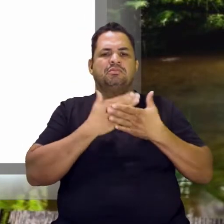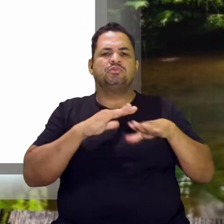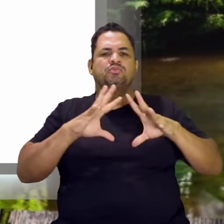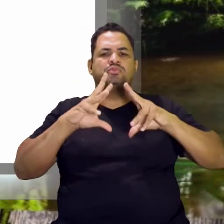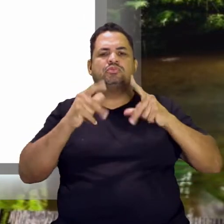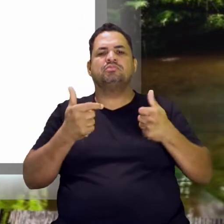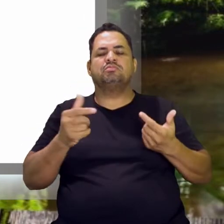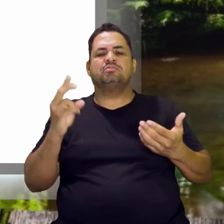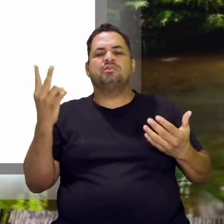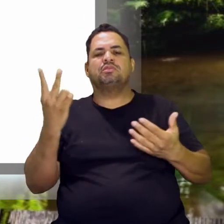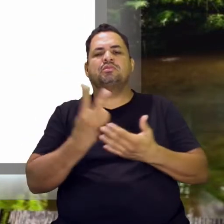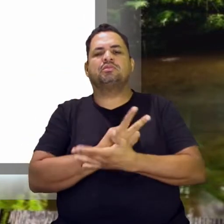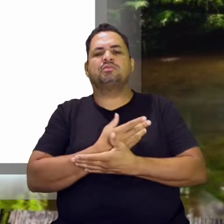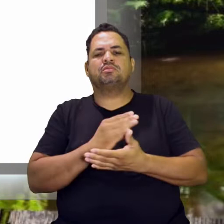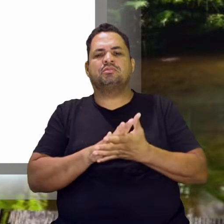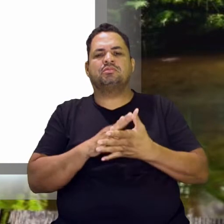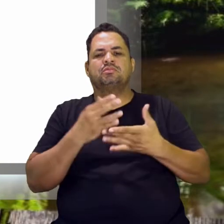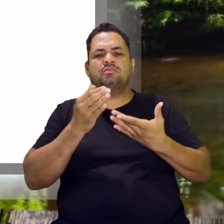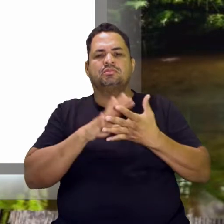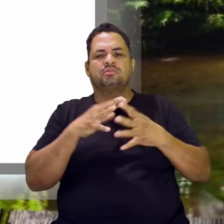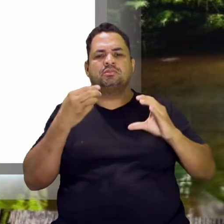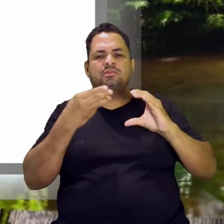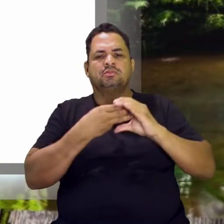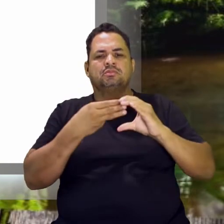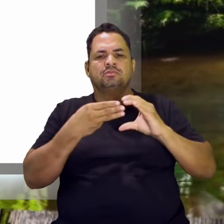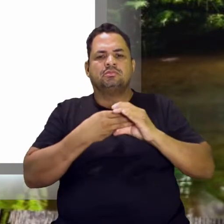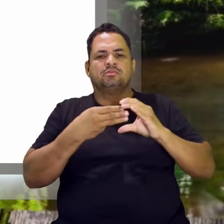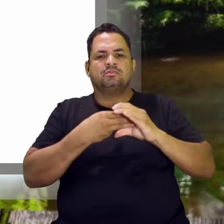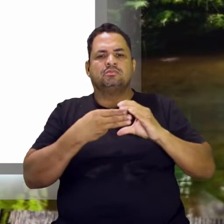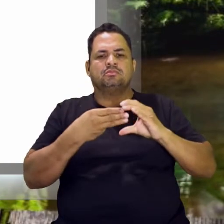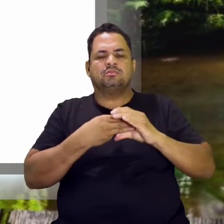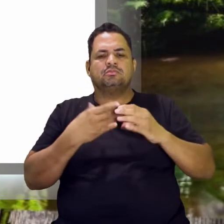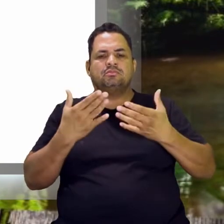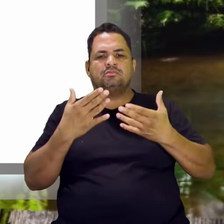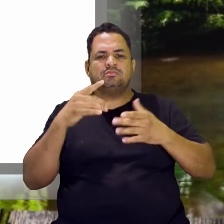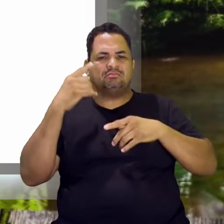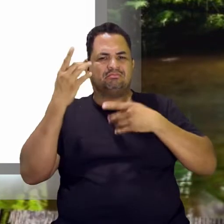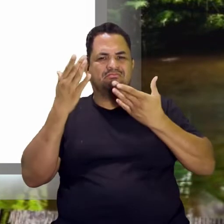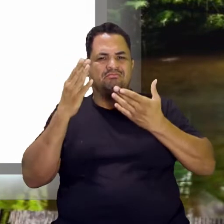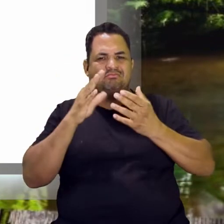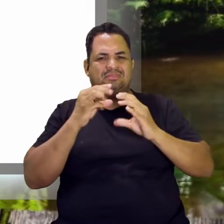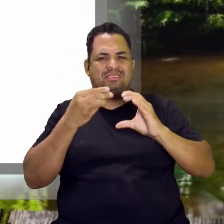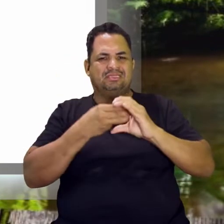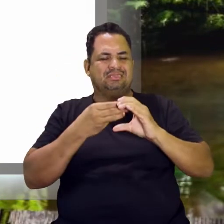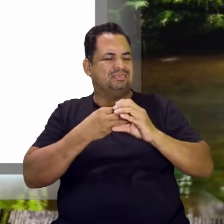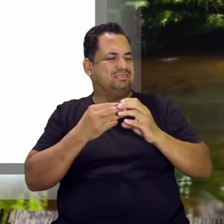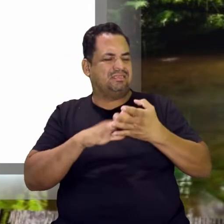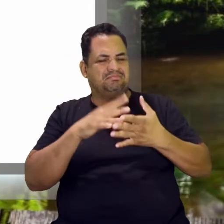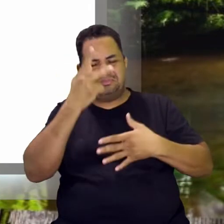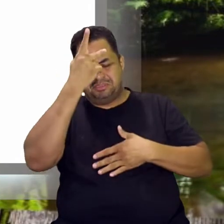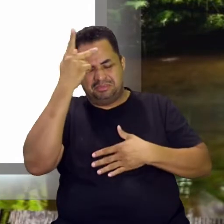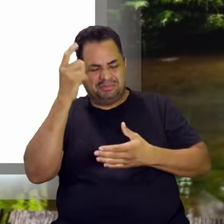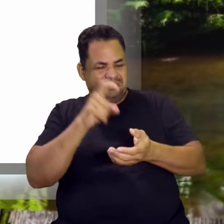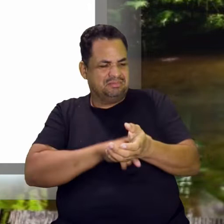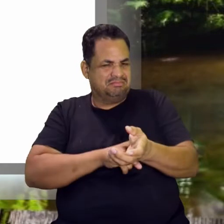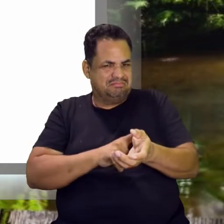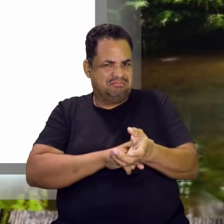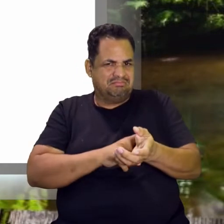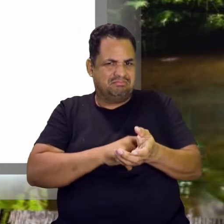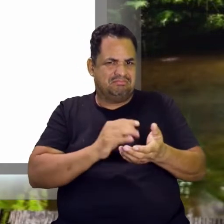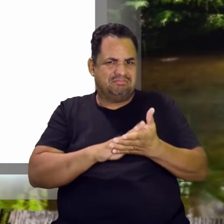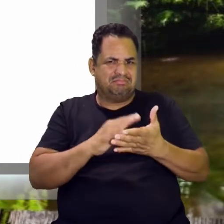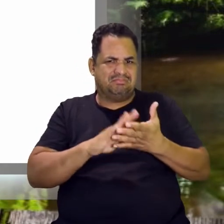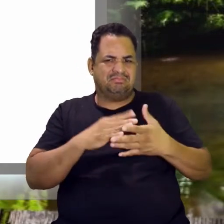vai acontecer? As nossas células vão começar, primeiro a pessoa vai ficar nervosa, né, tensa, vai passar por toda aquela situação